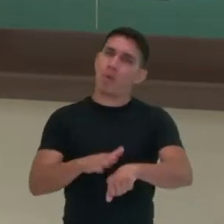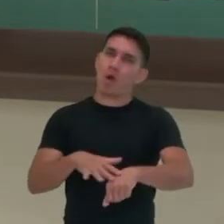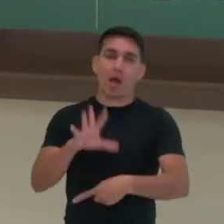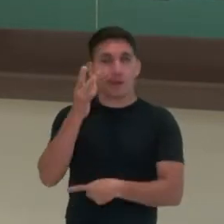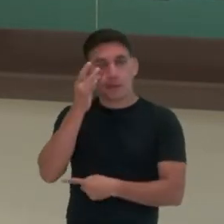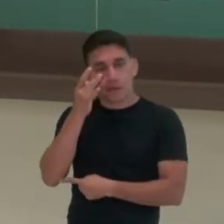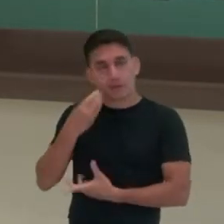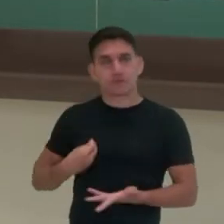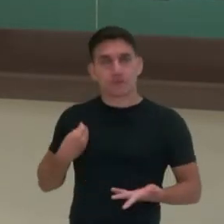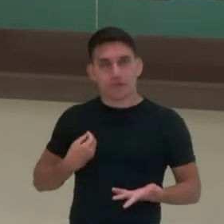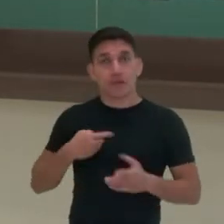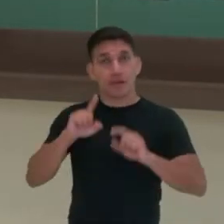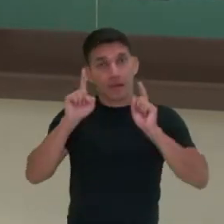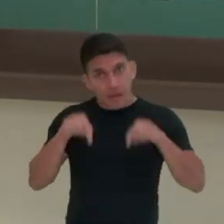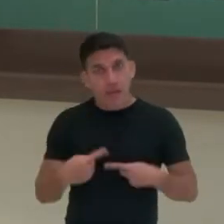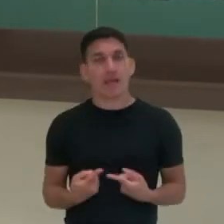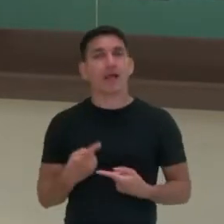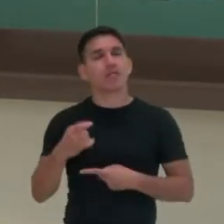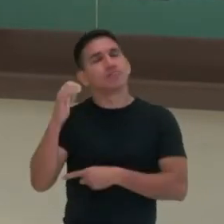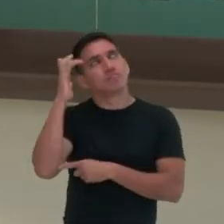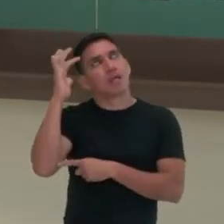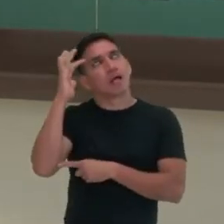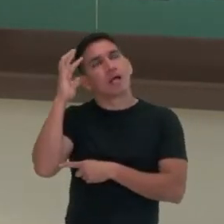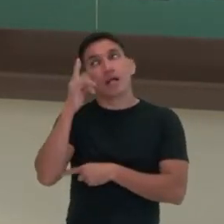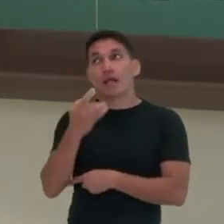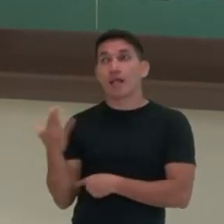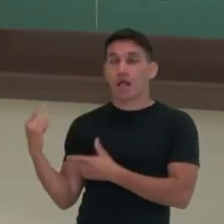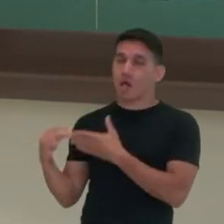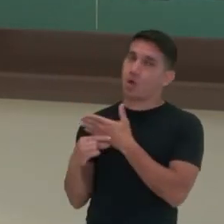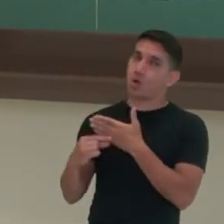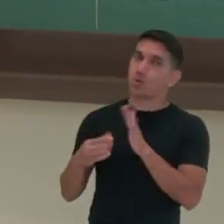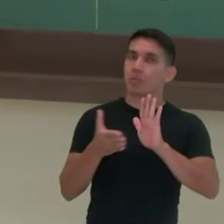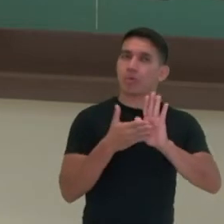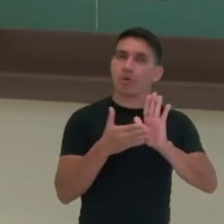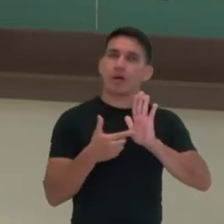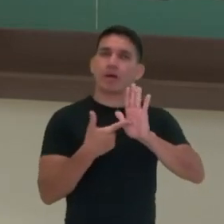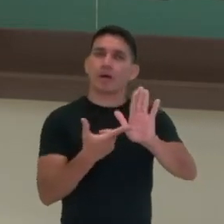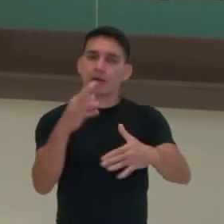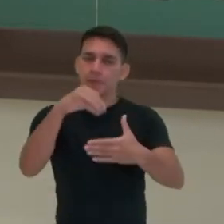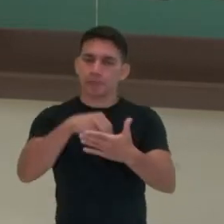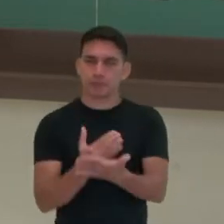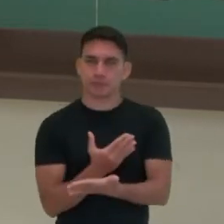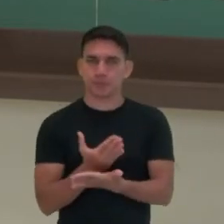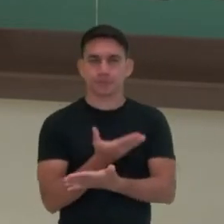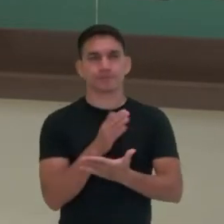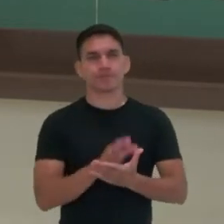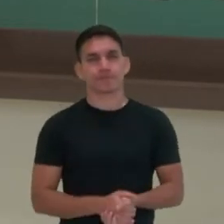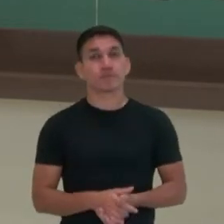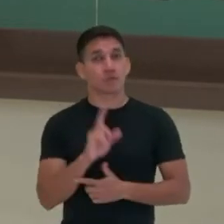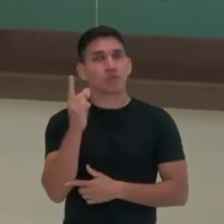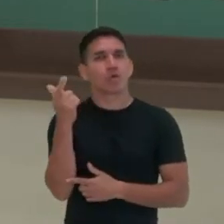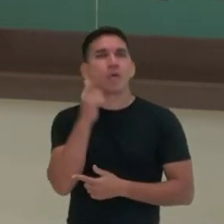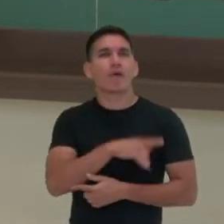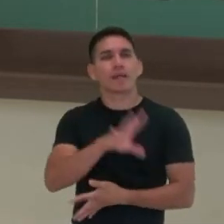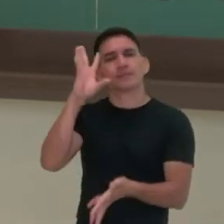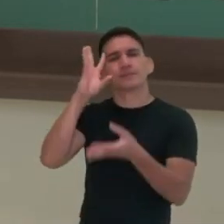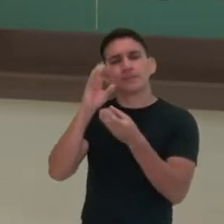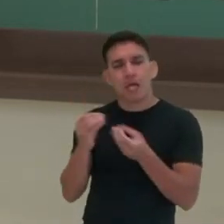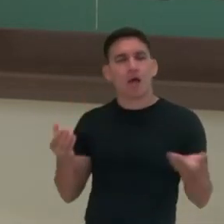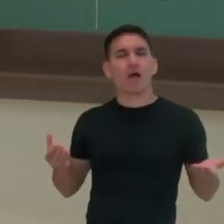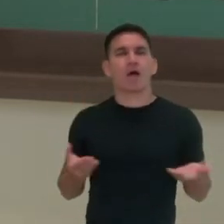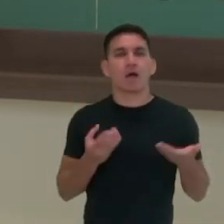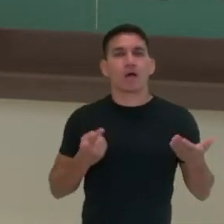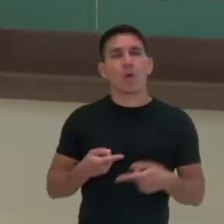essa é uma reflexão que o Marcuse faz questão de trazer dentro da sua obra. Vamos entender agora um